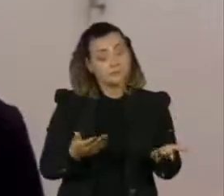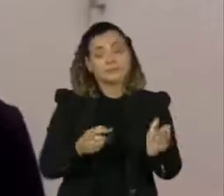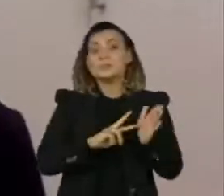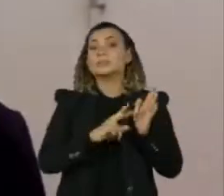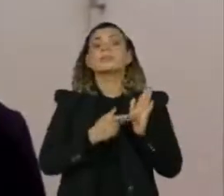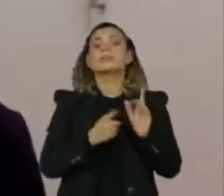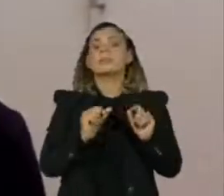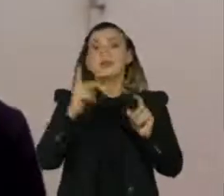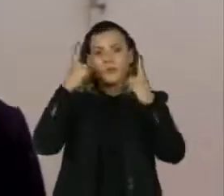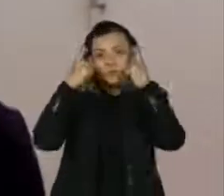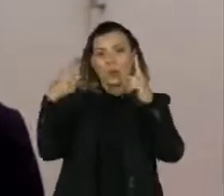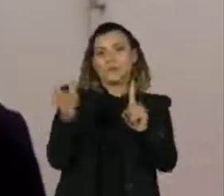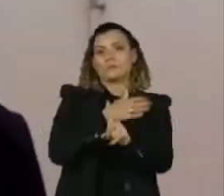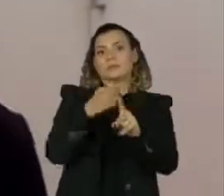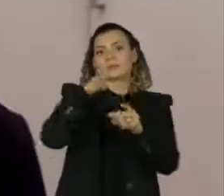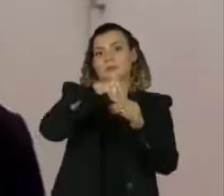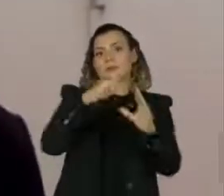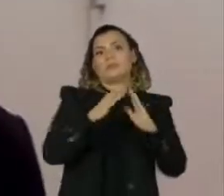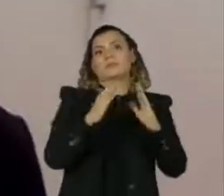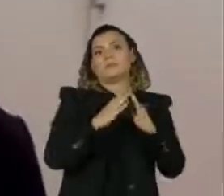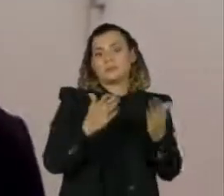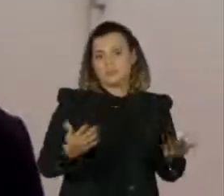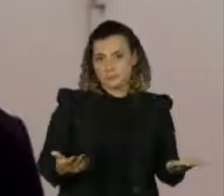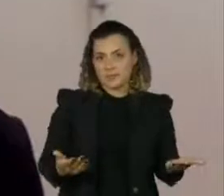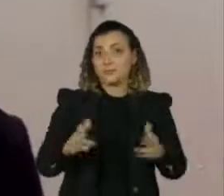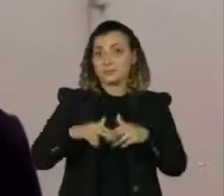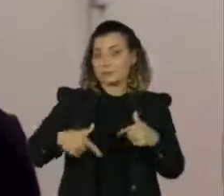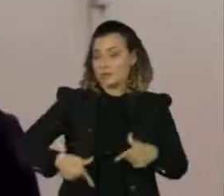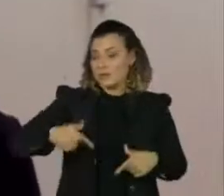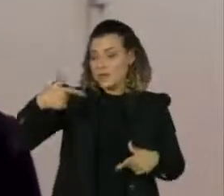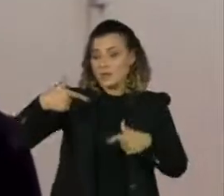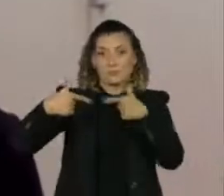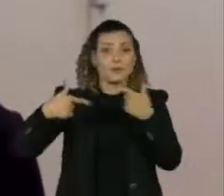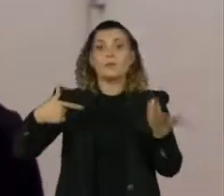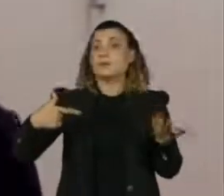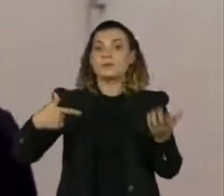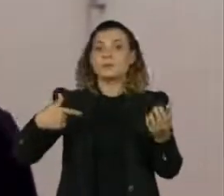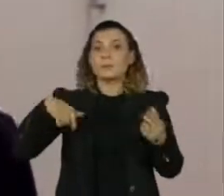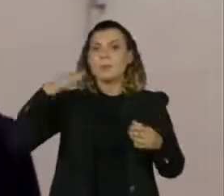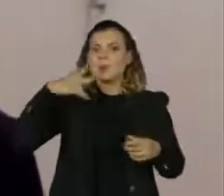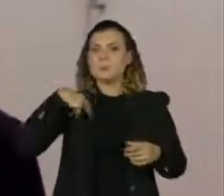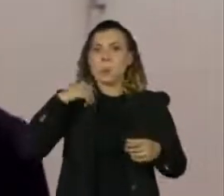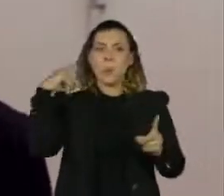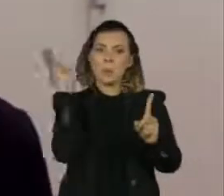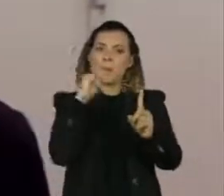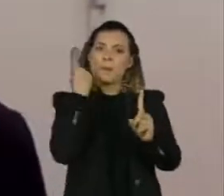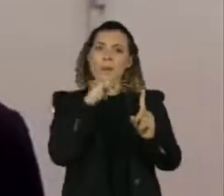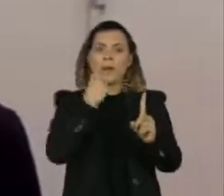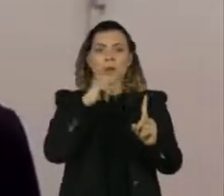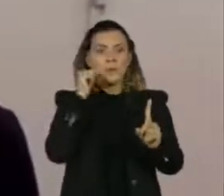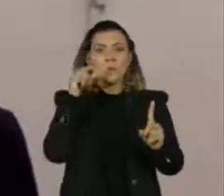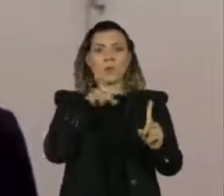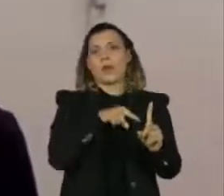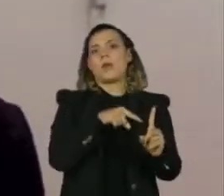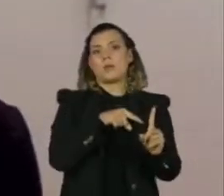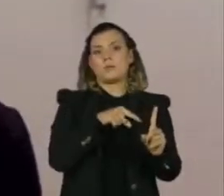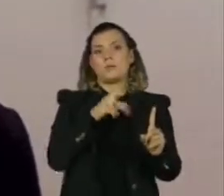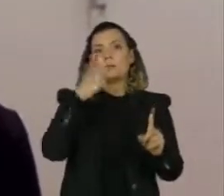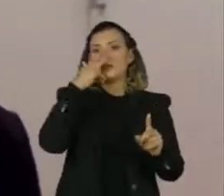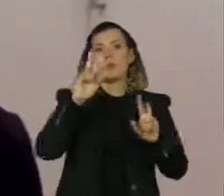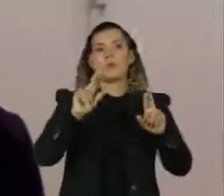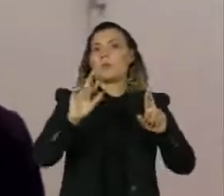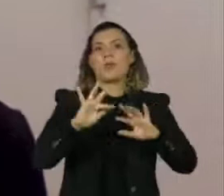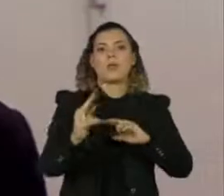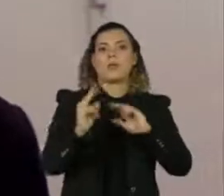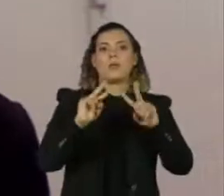indica uma violência doméstica, indica que essa arma em casa ela acaba sendo muito mais usada para agredir a mulher do que para promover uma defesa